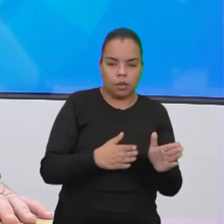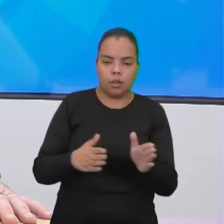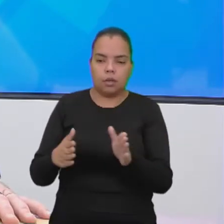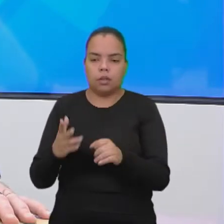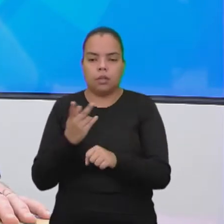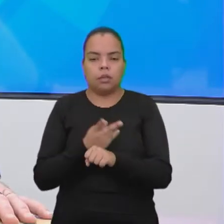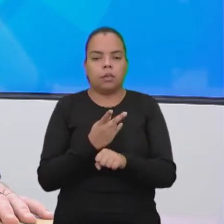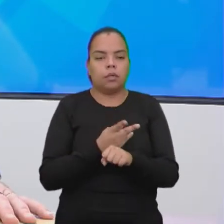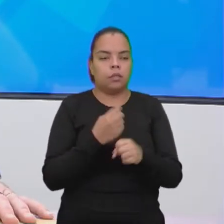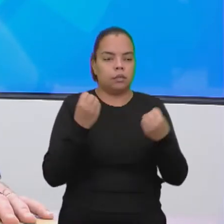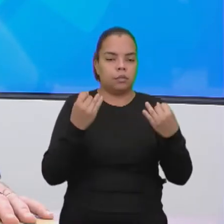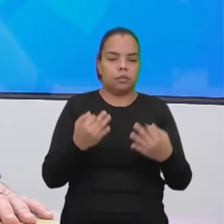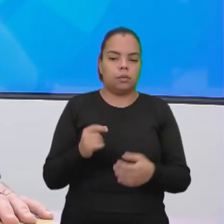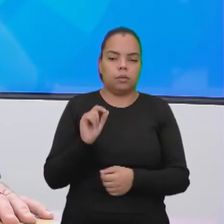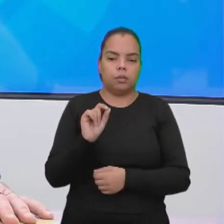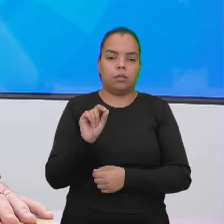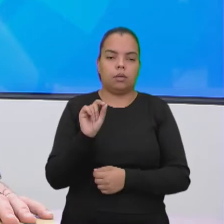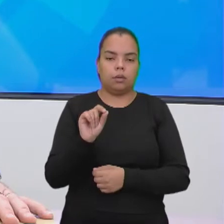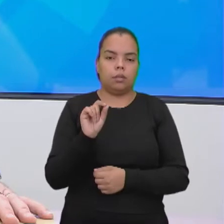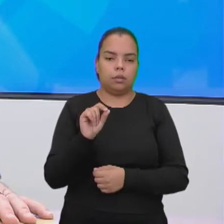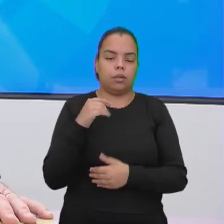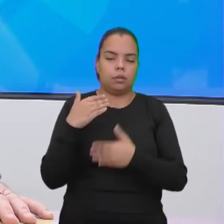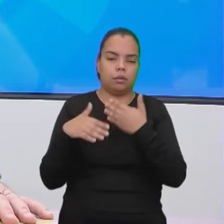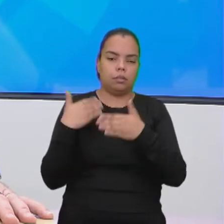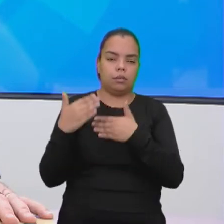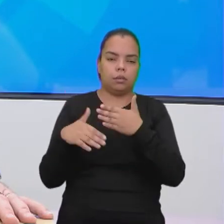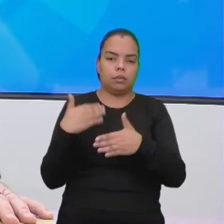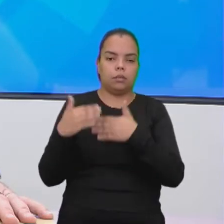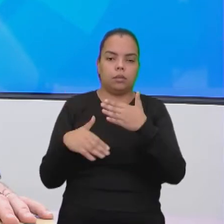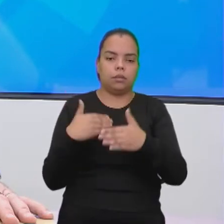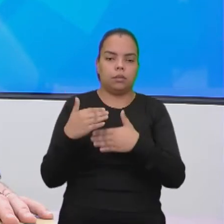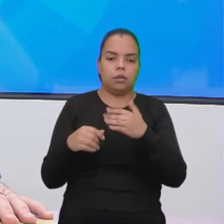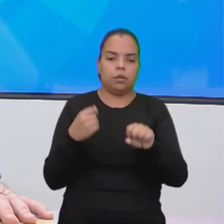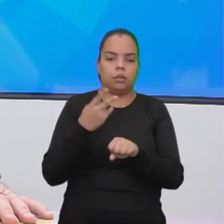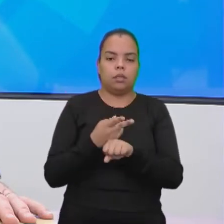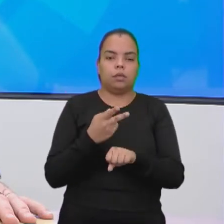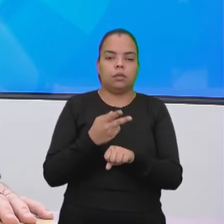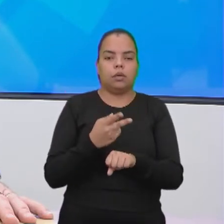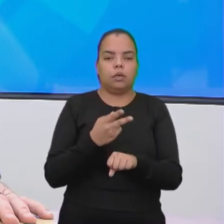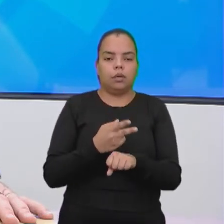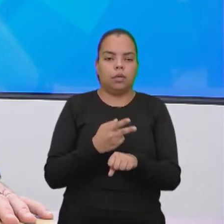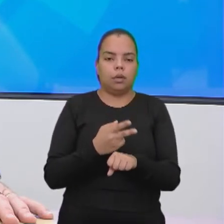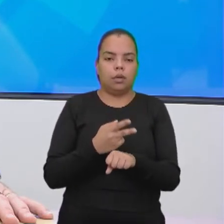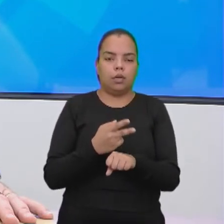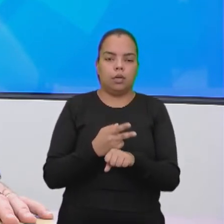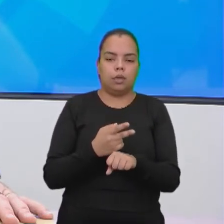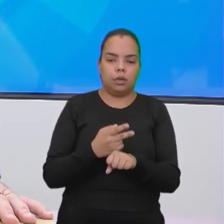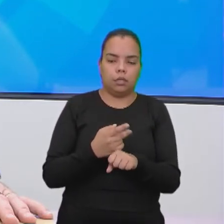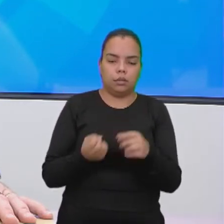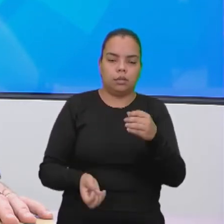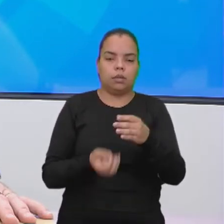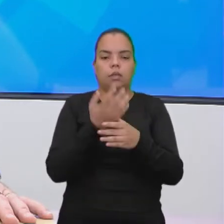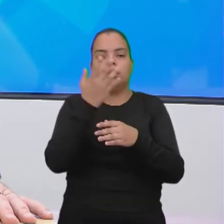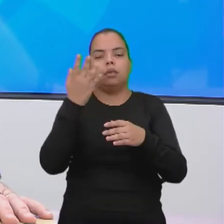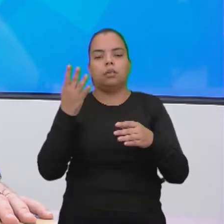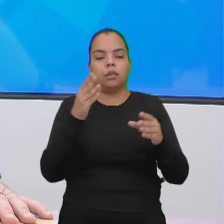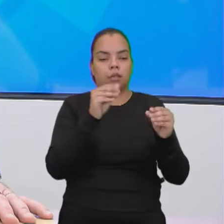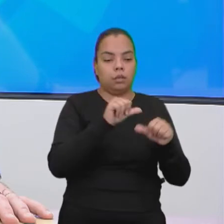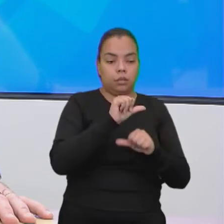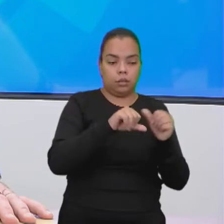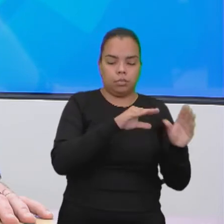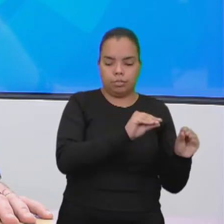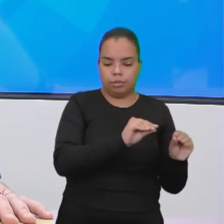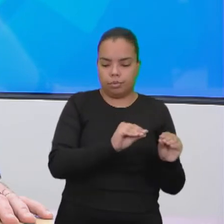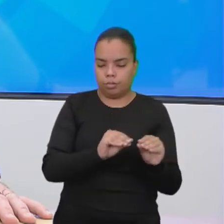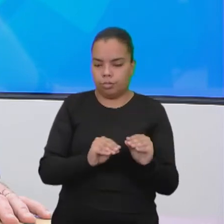né? Faz aquele processo de rochas ígneas, aí com o processo aí de erosão e de transporte,